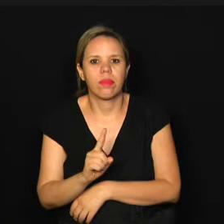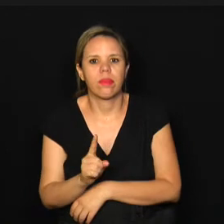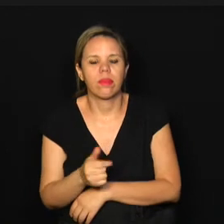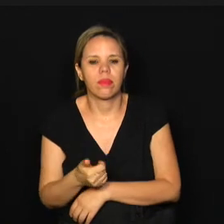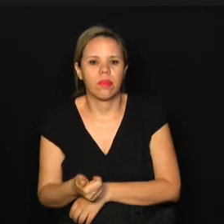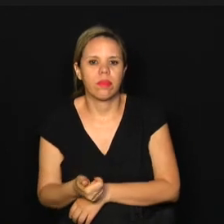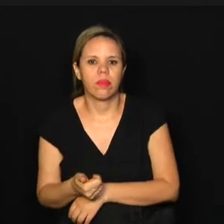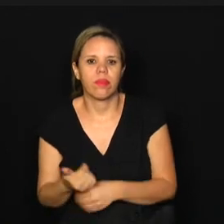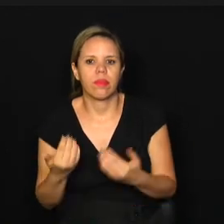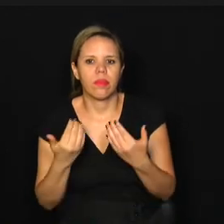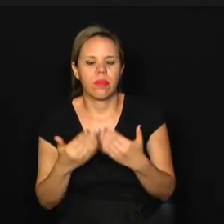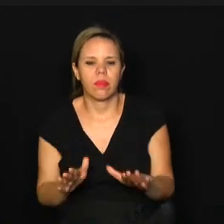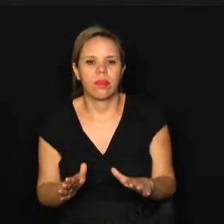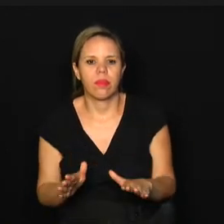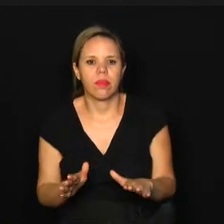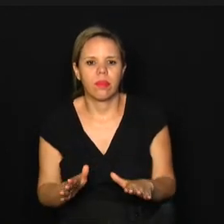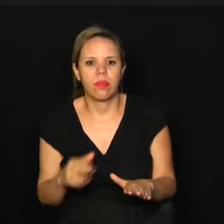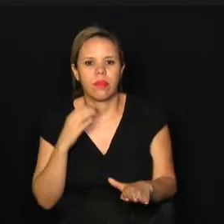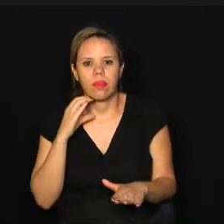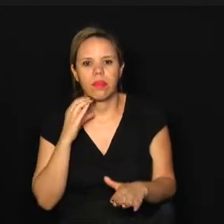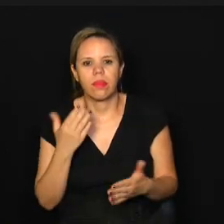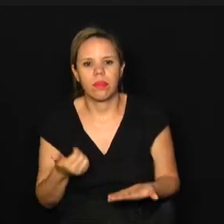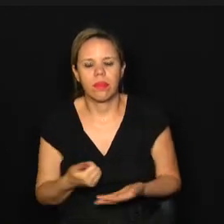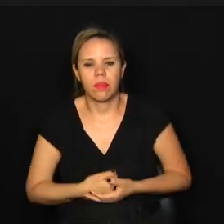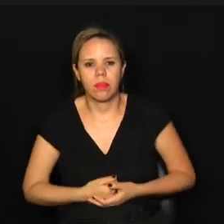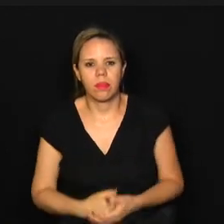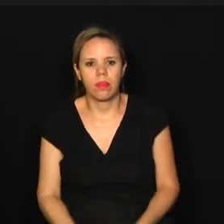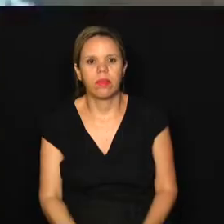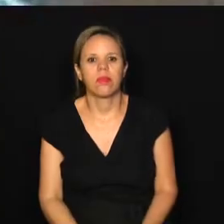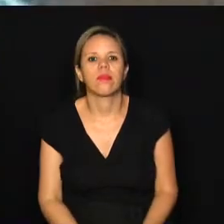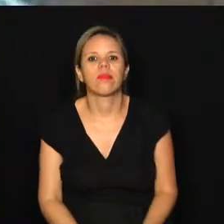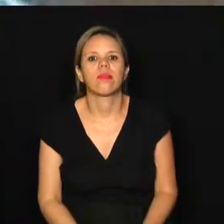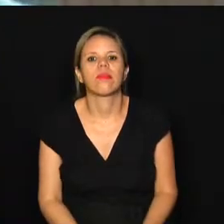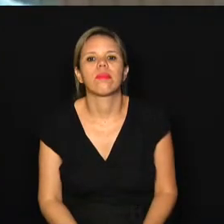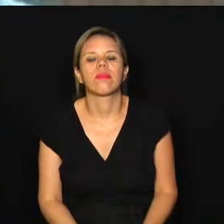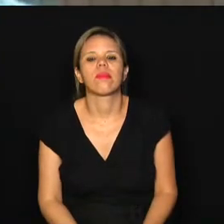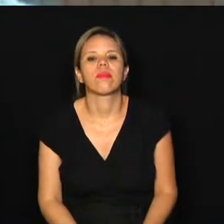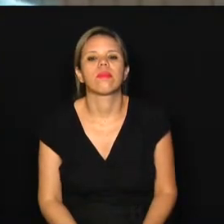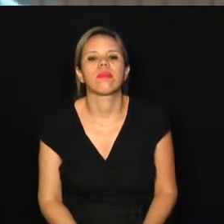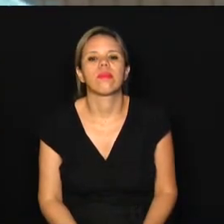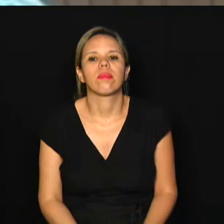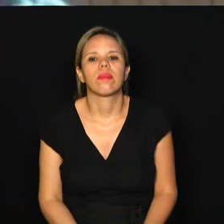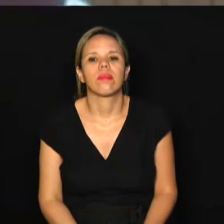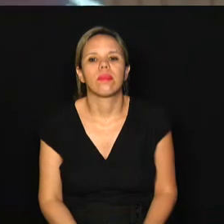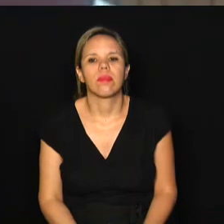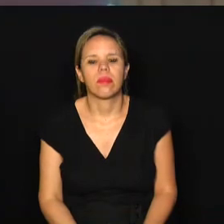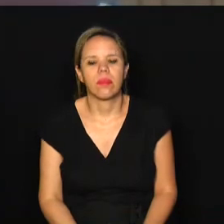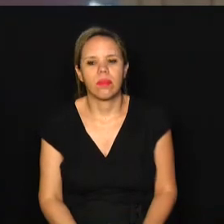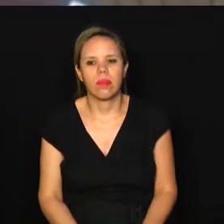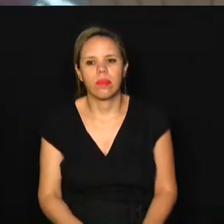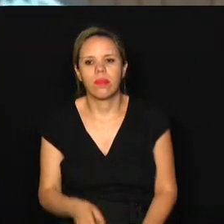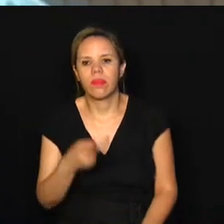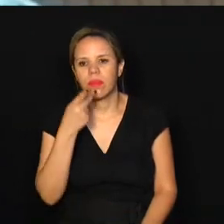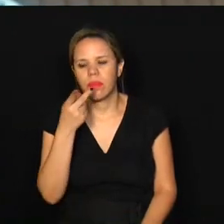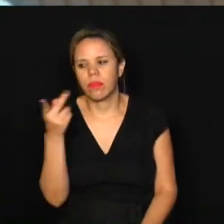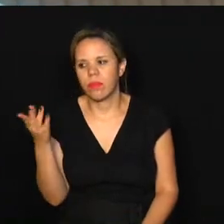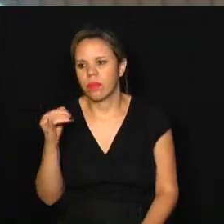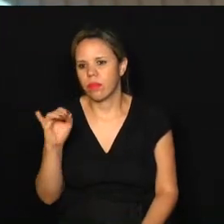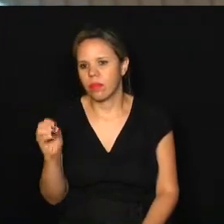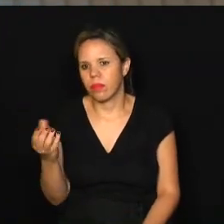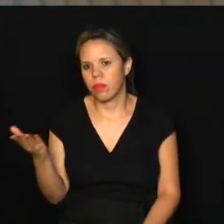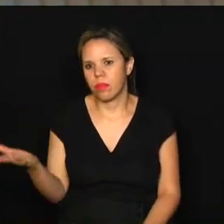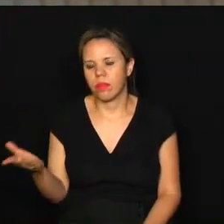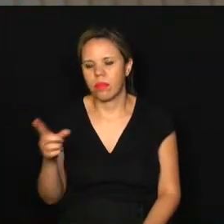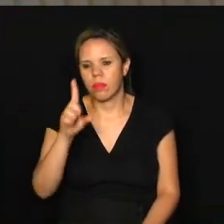aqui aberto também a palavra a Vossa Excelência, Carlão do PT. Eu indago agora ao João Carlos,